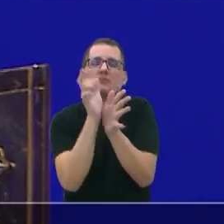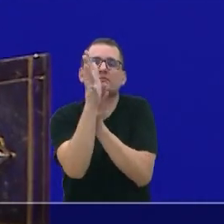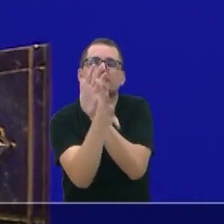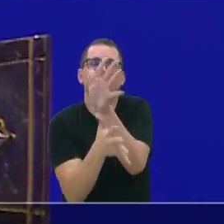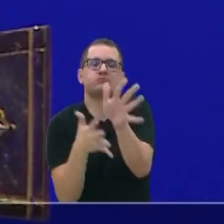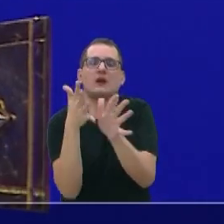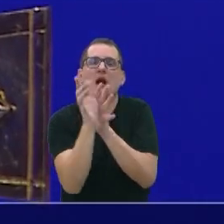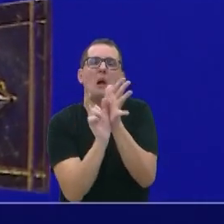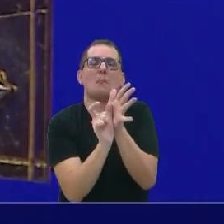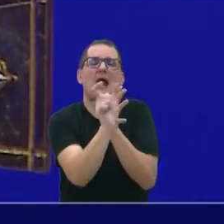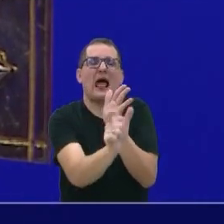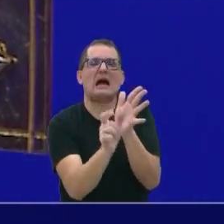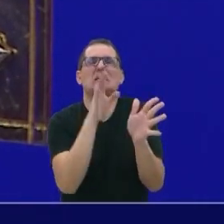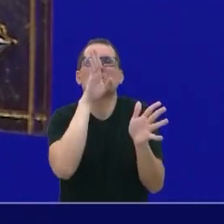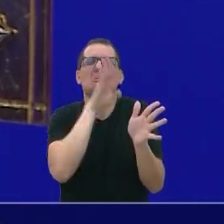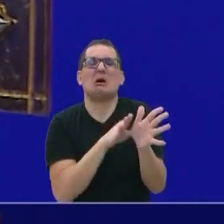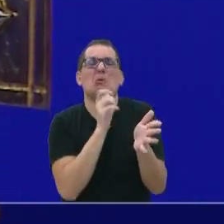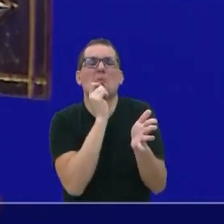Palavras malditas,